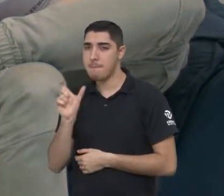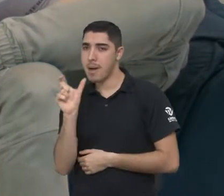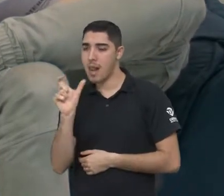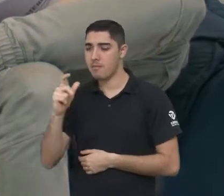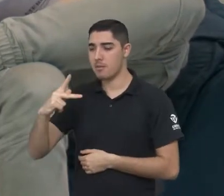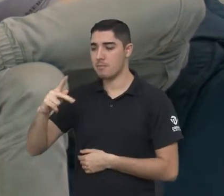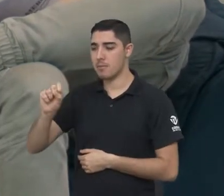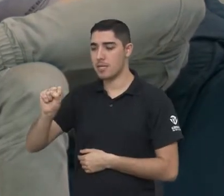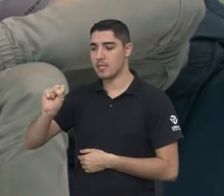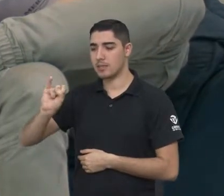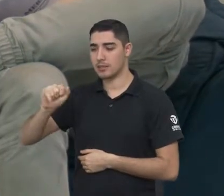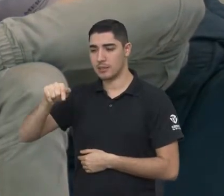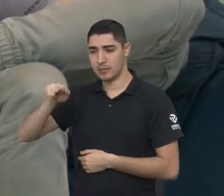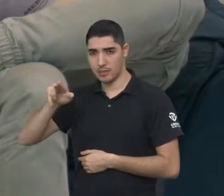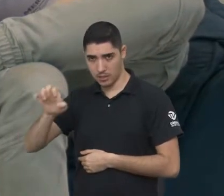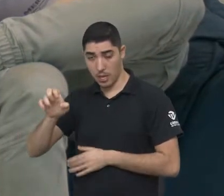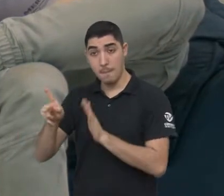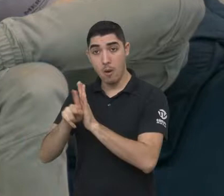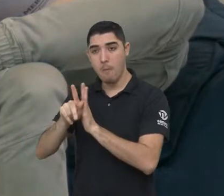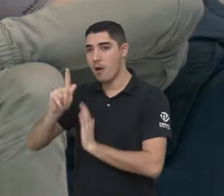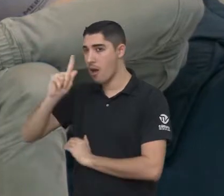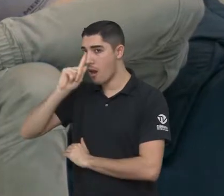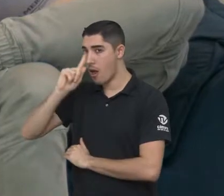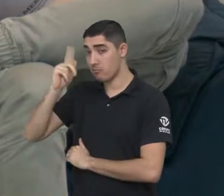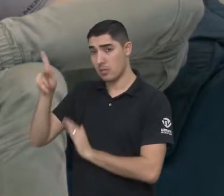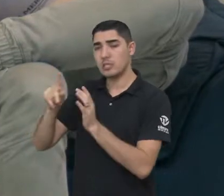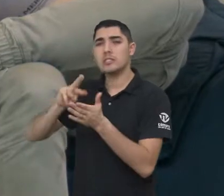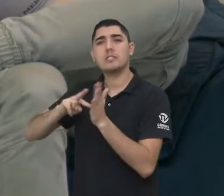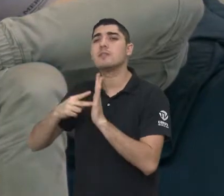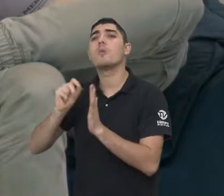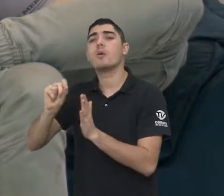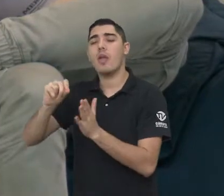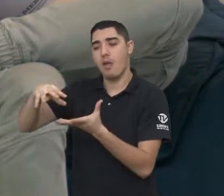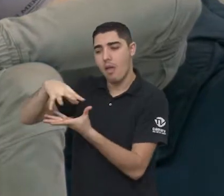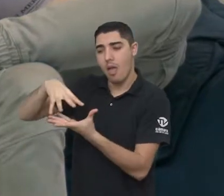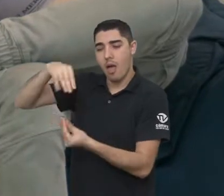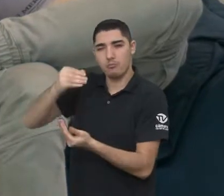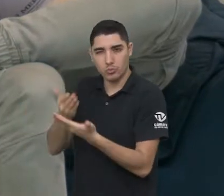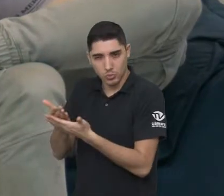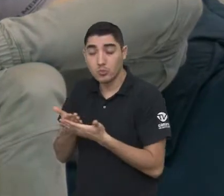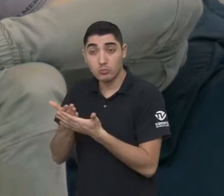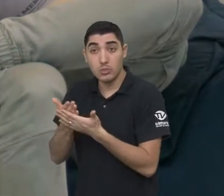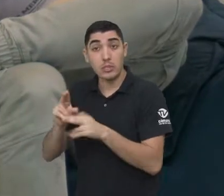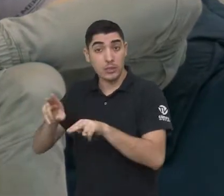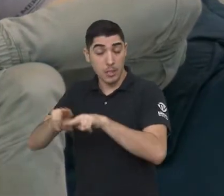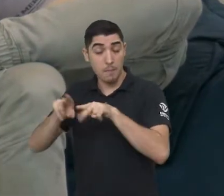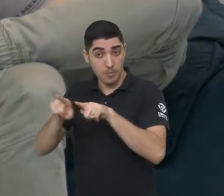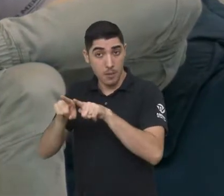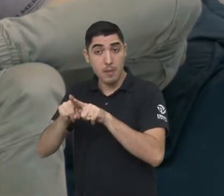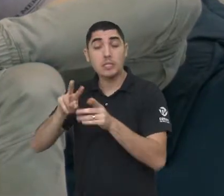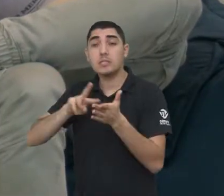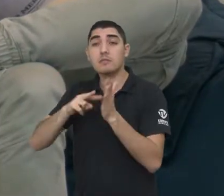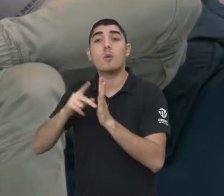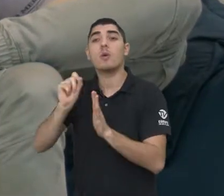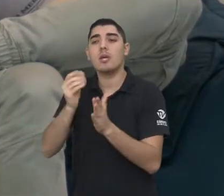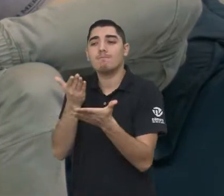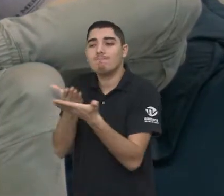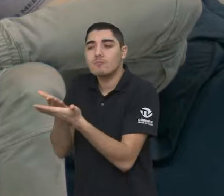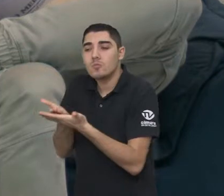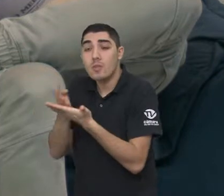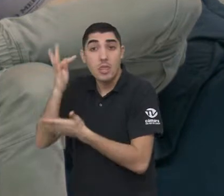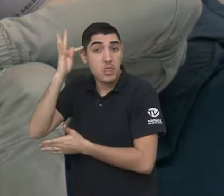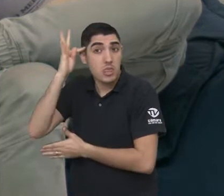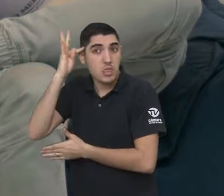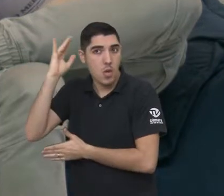psique vem do grego e era utilizada como sinônimo de vida, de alma. Logos, também do grego, significa teoria, estudo.